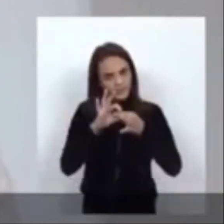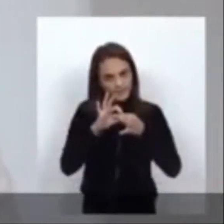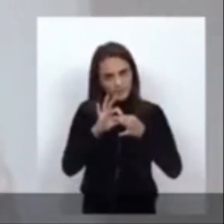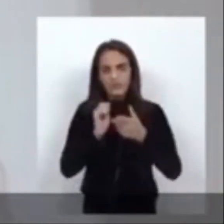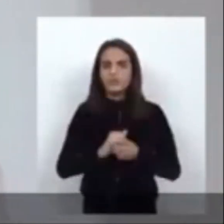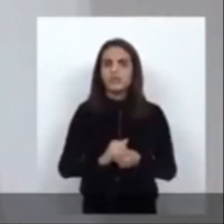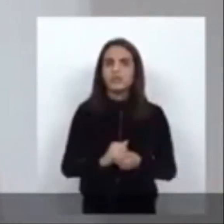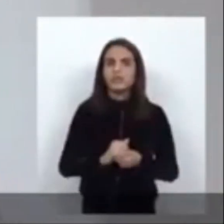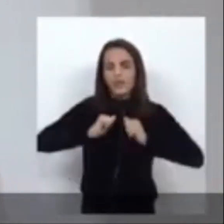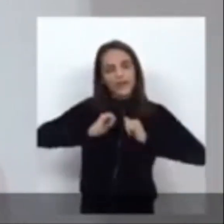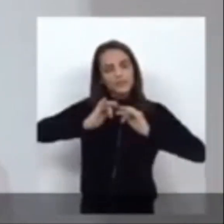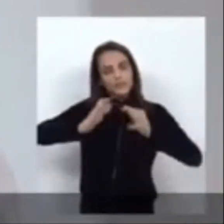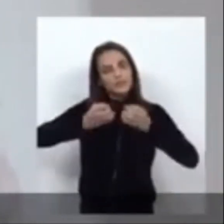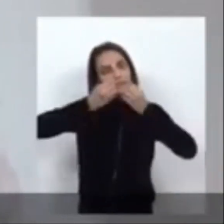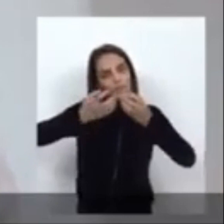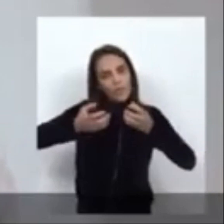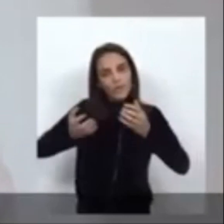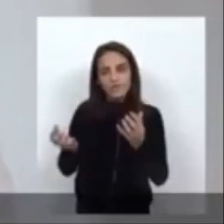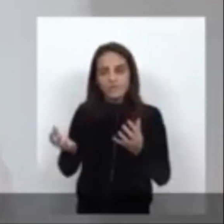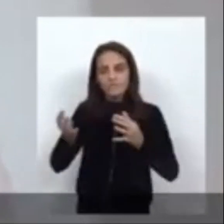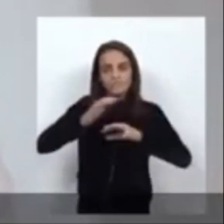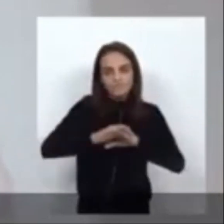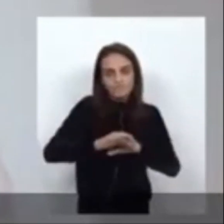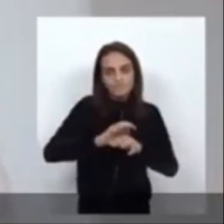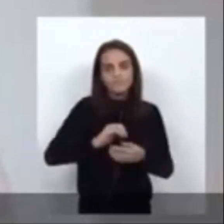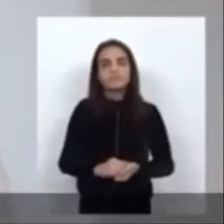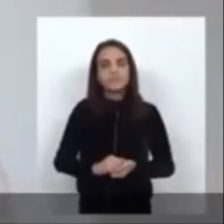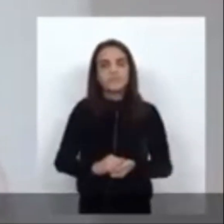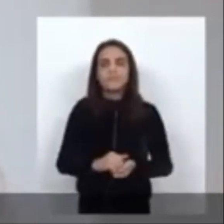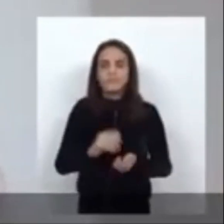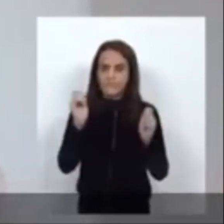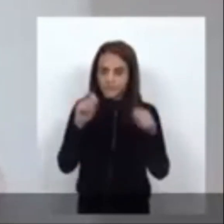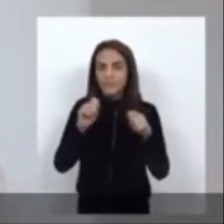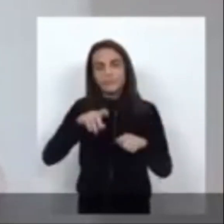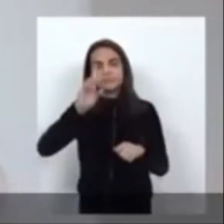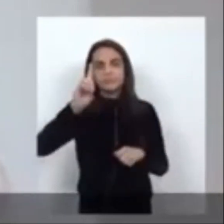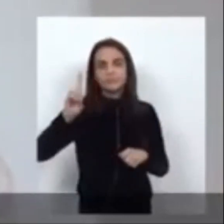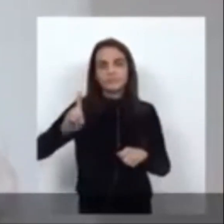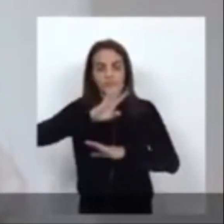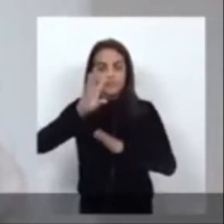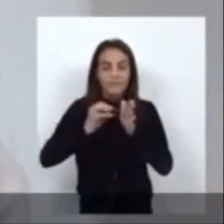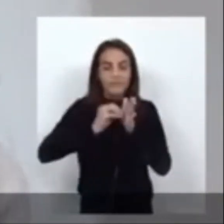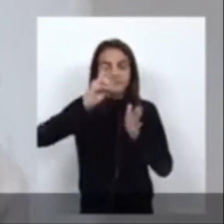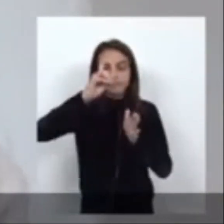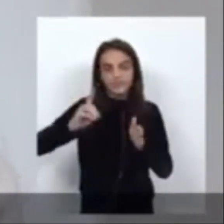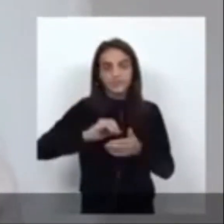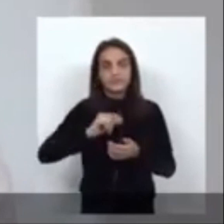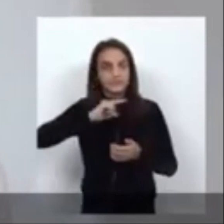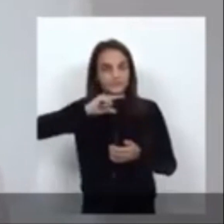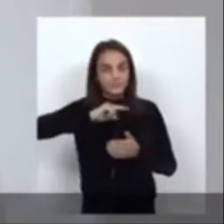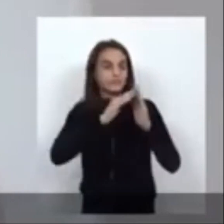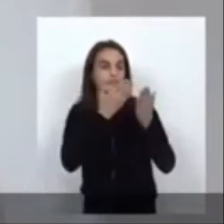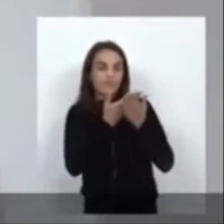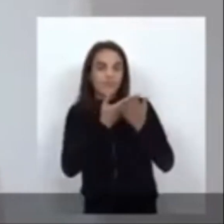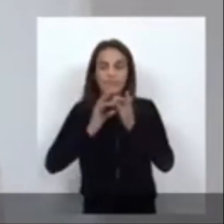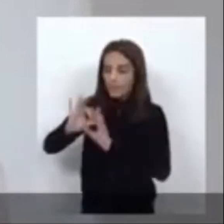boas práticas, no sentido de mobilização. Então, acho que dá para as diretorias, porque todas as diretorias têm escolas do programa